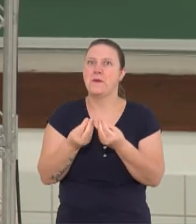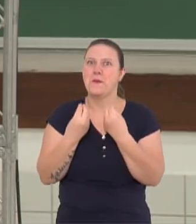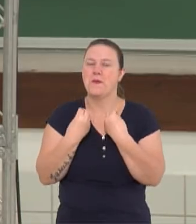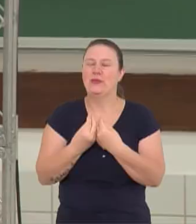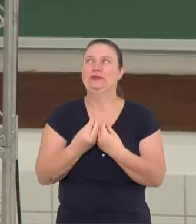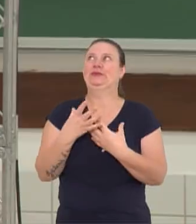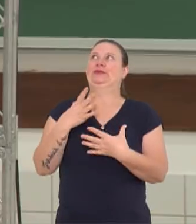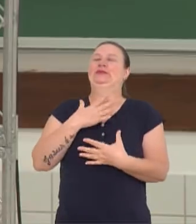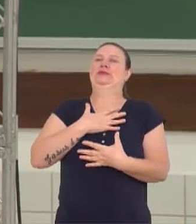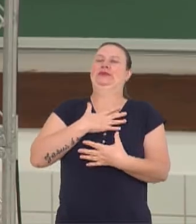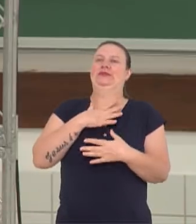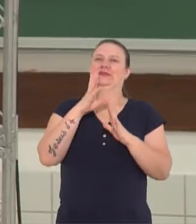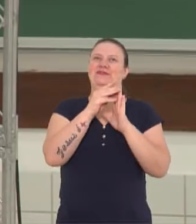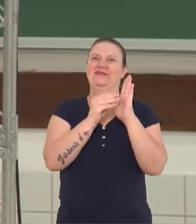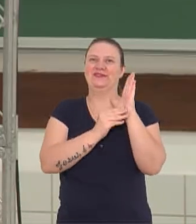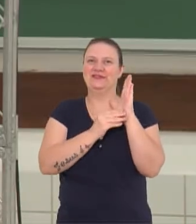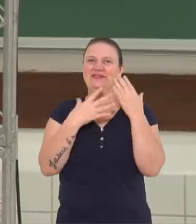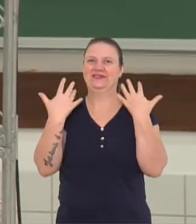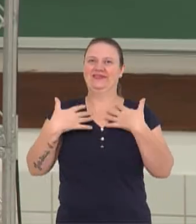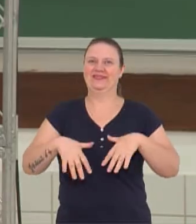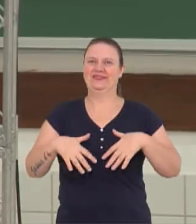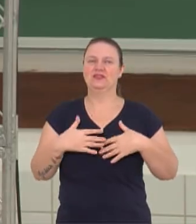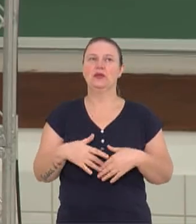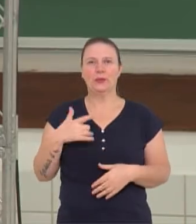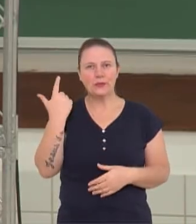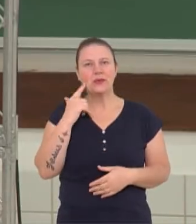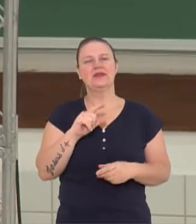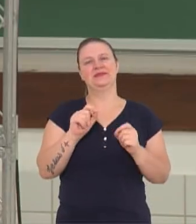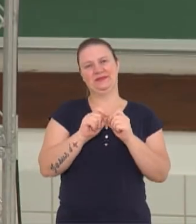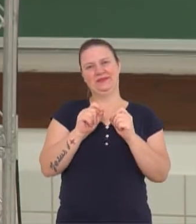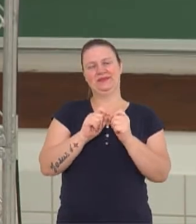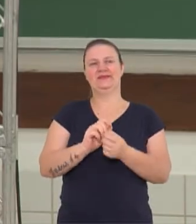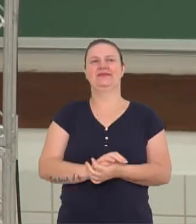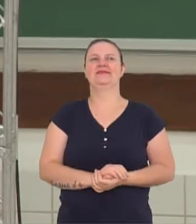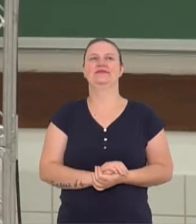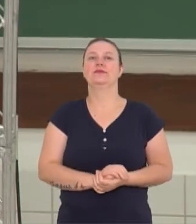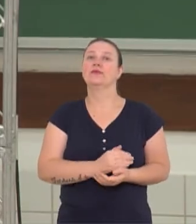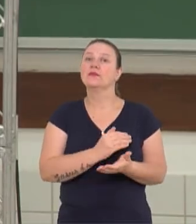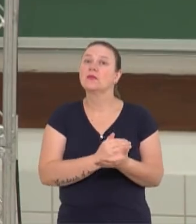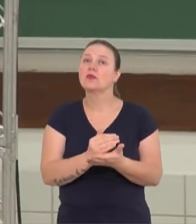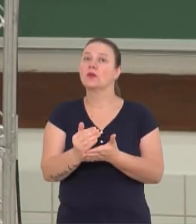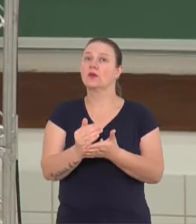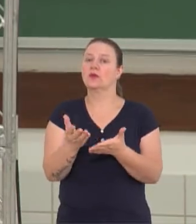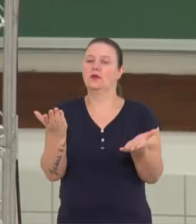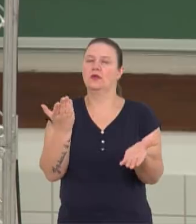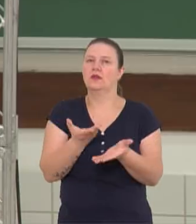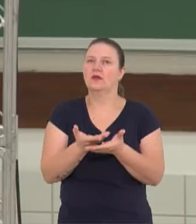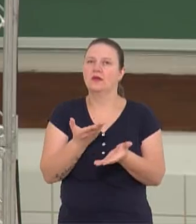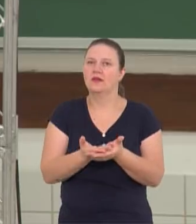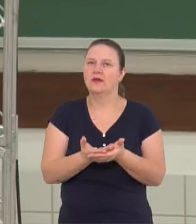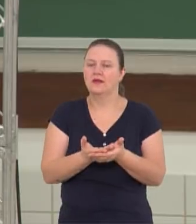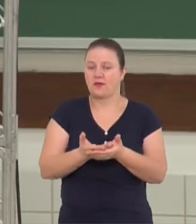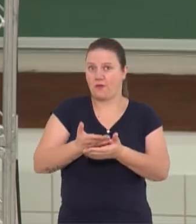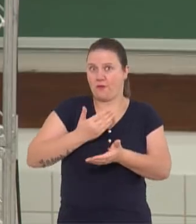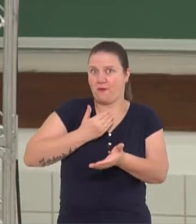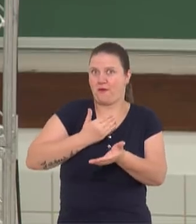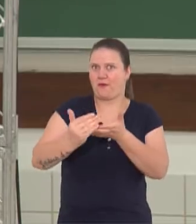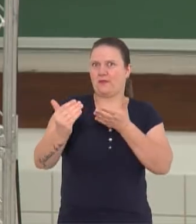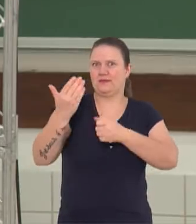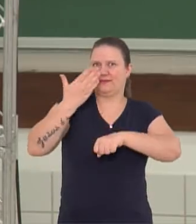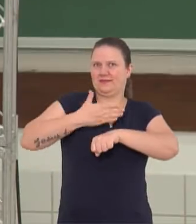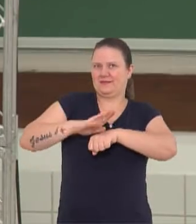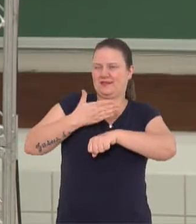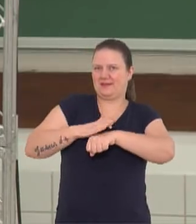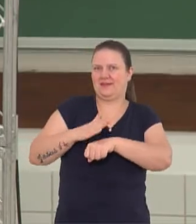verdade? É verdade, mas vamos lá que a gente vai dar conta. Começando a aula de hoje, já com um exercício, porque como eu não